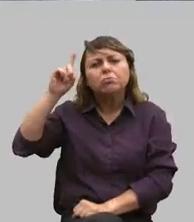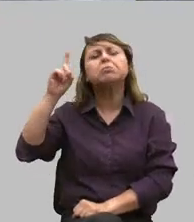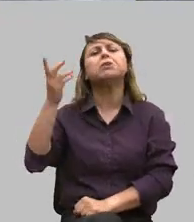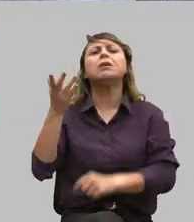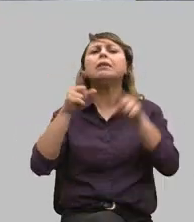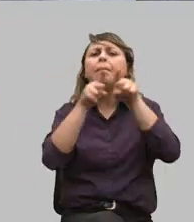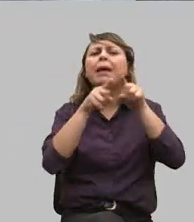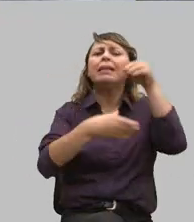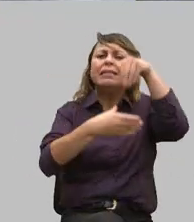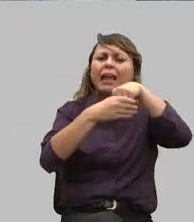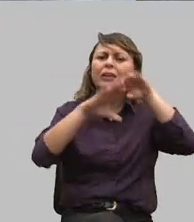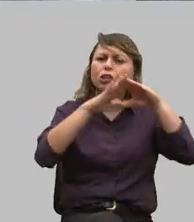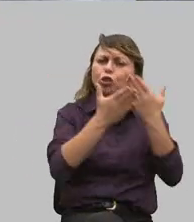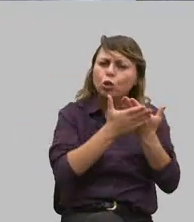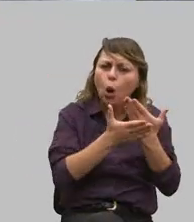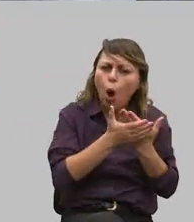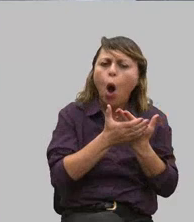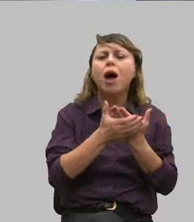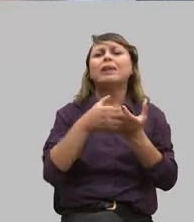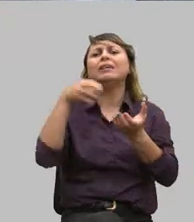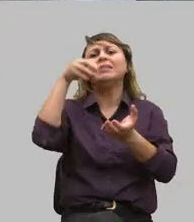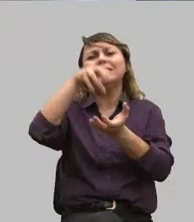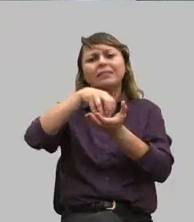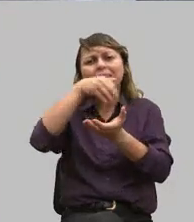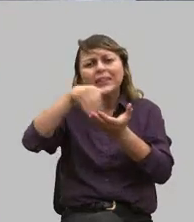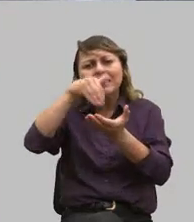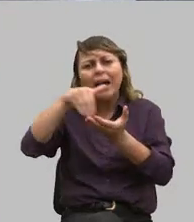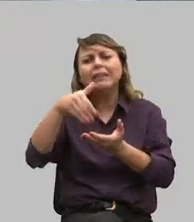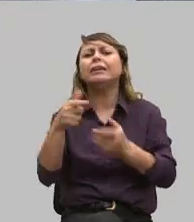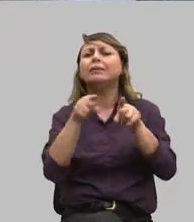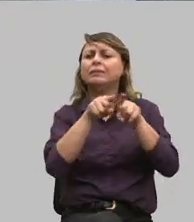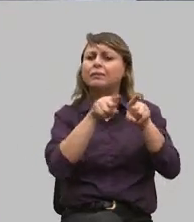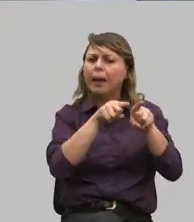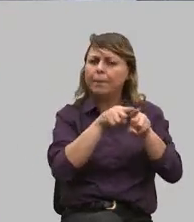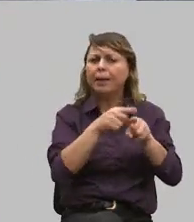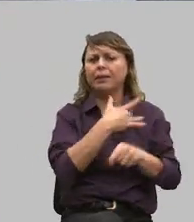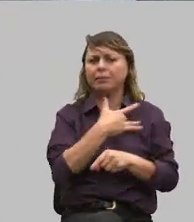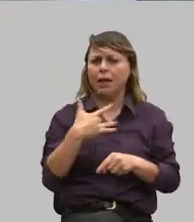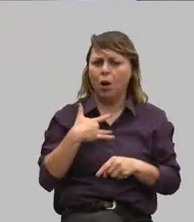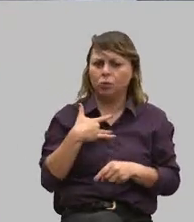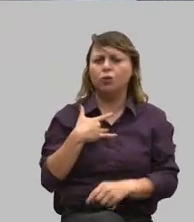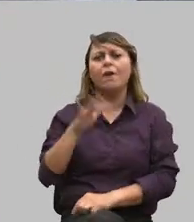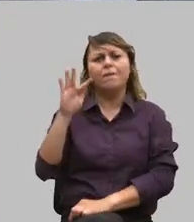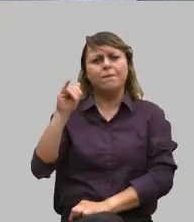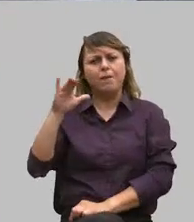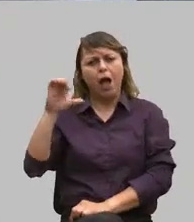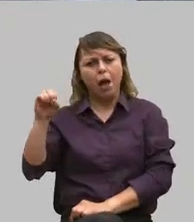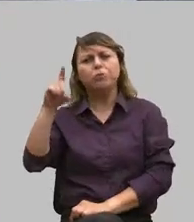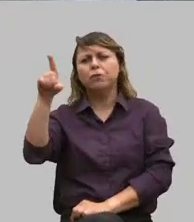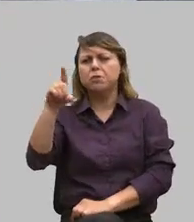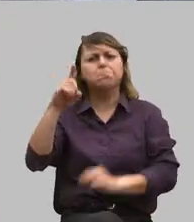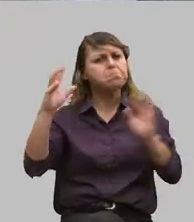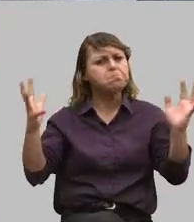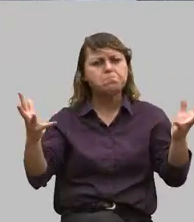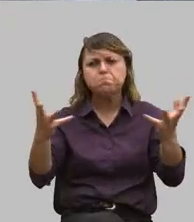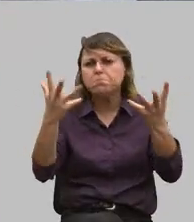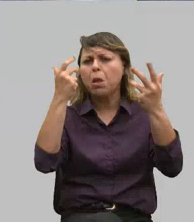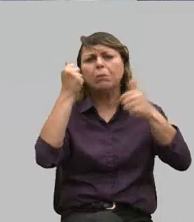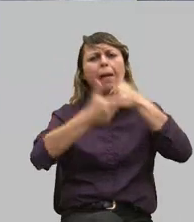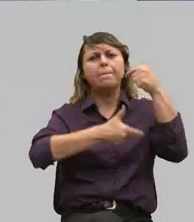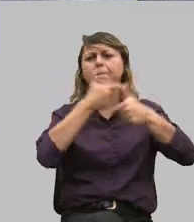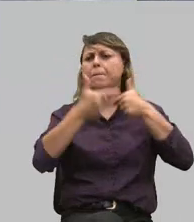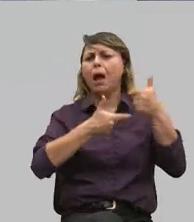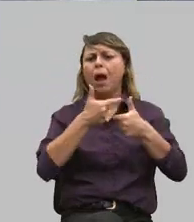das escolas dentro da secretaria de saúde então Fábio como secretário tem feito um trabalho maravilhoso né o governador